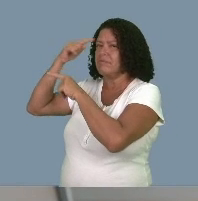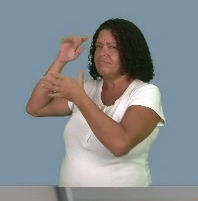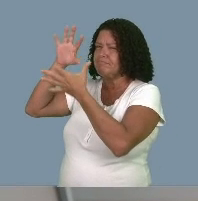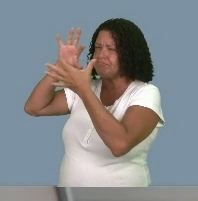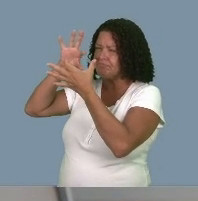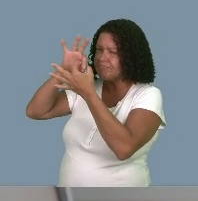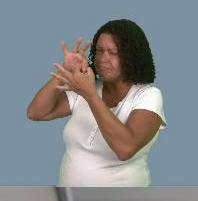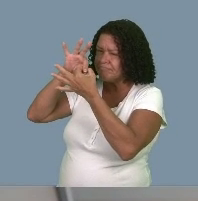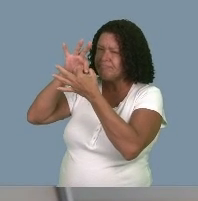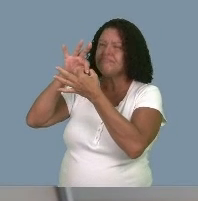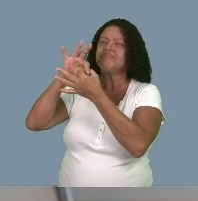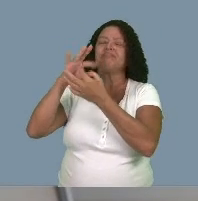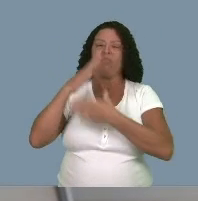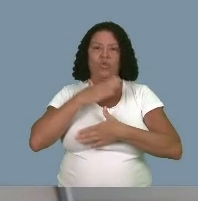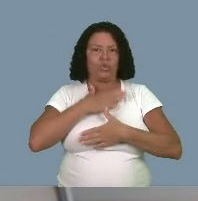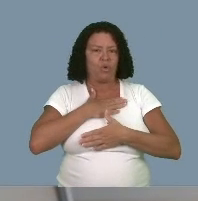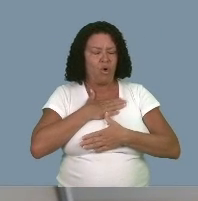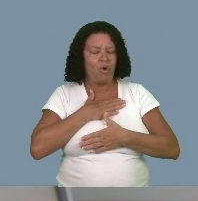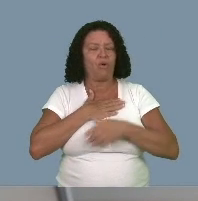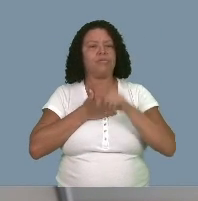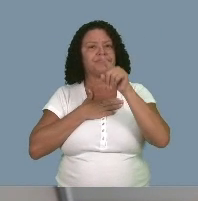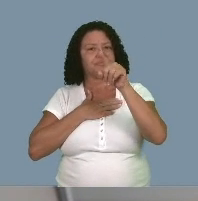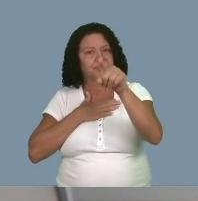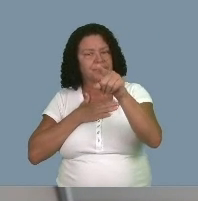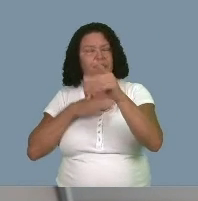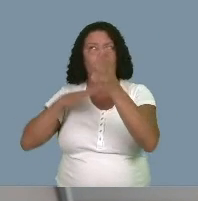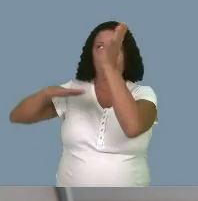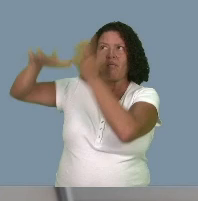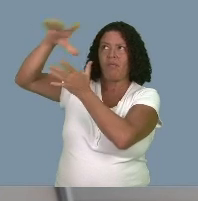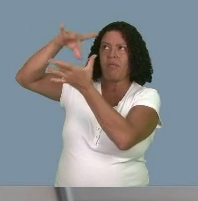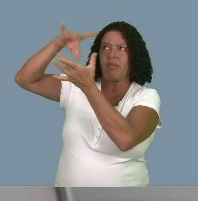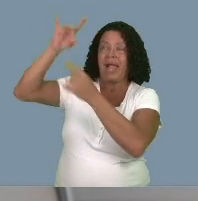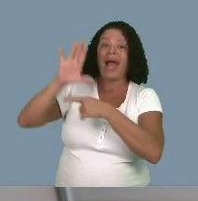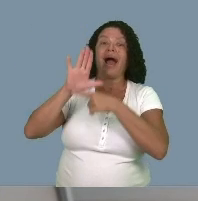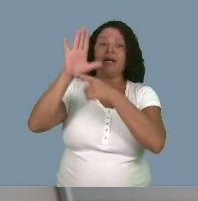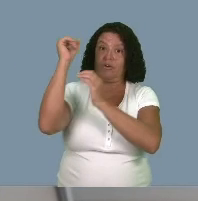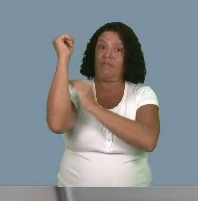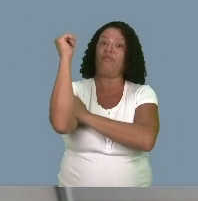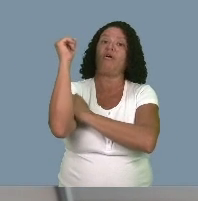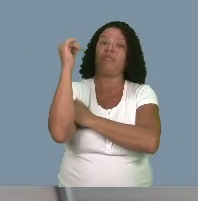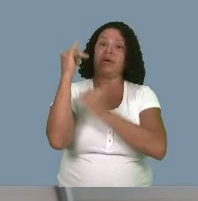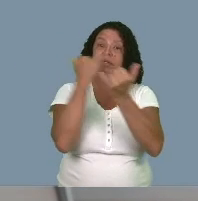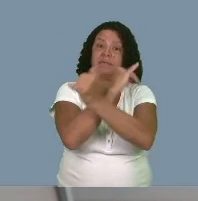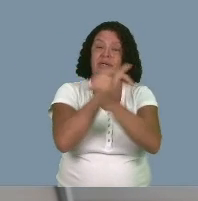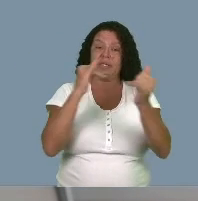reunir-se em pensamento conosco e ajudar nesse fortalecimento, nessa vibração.